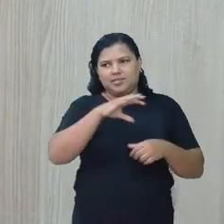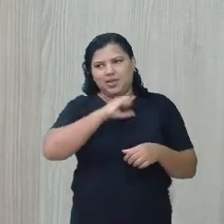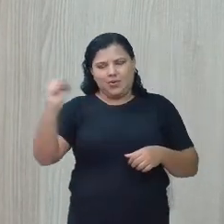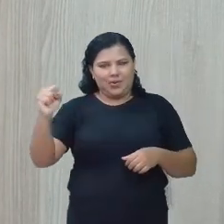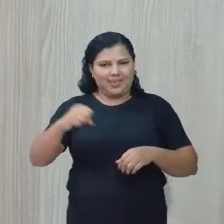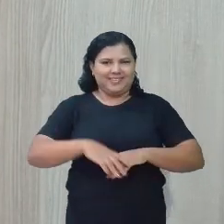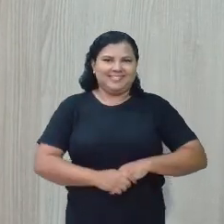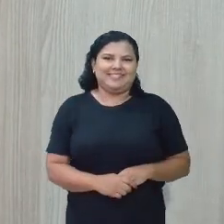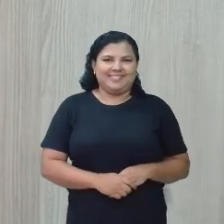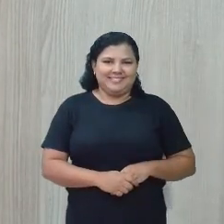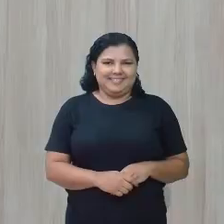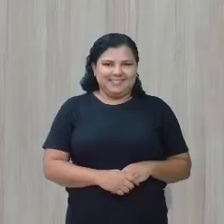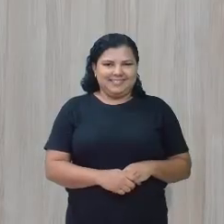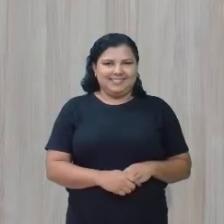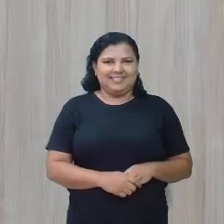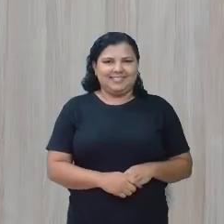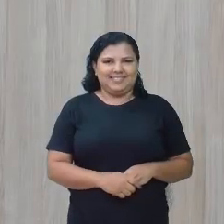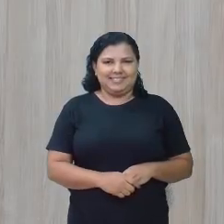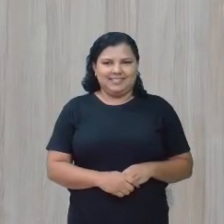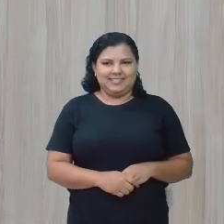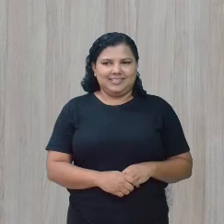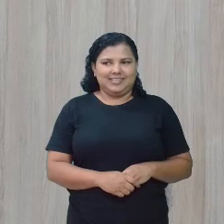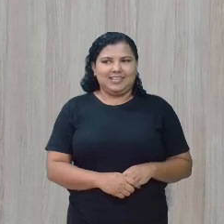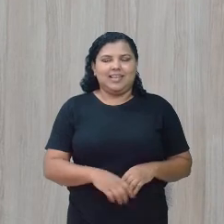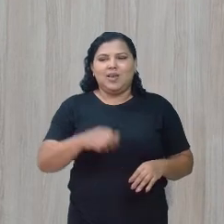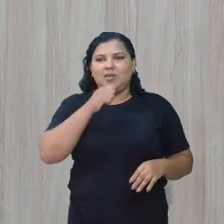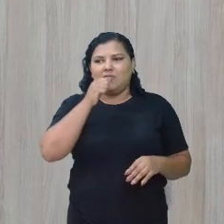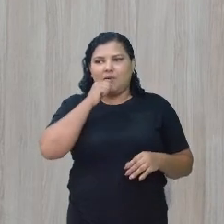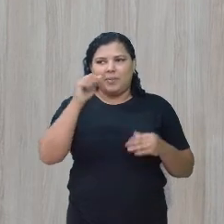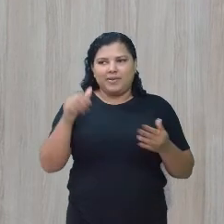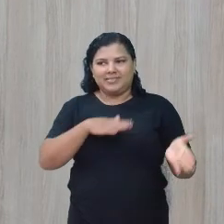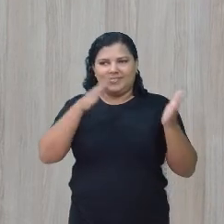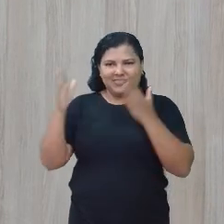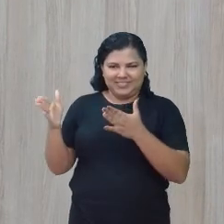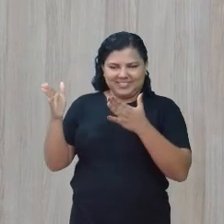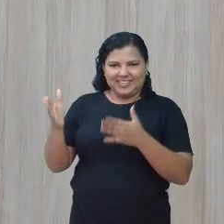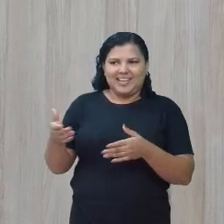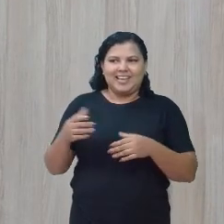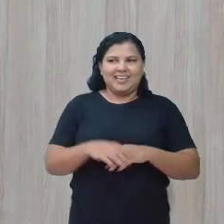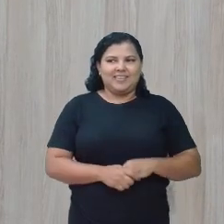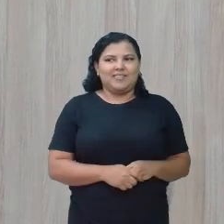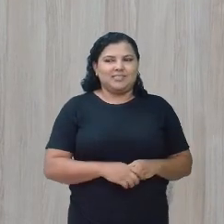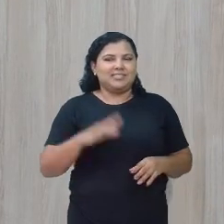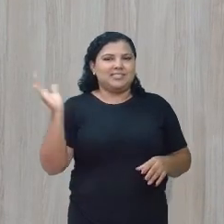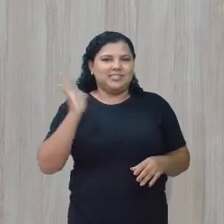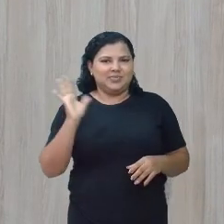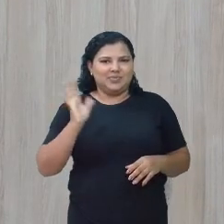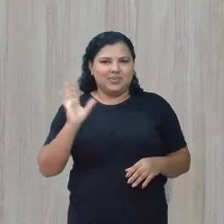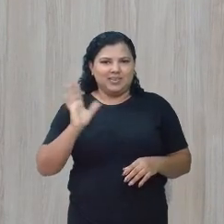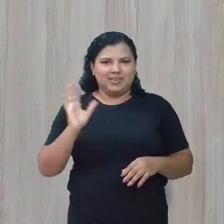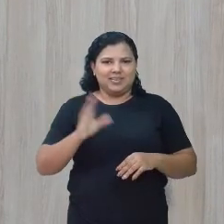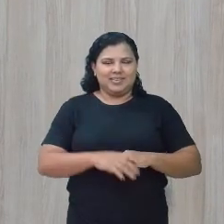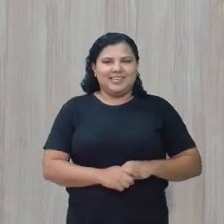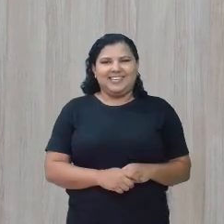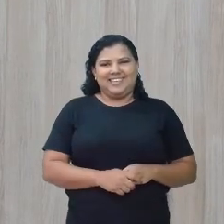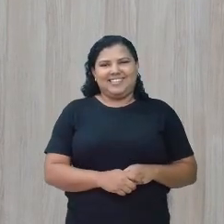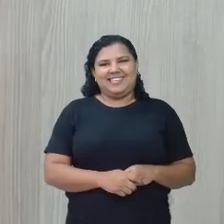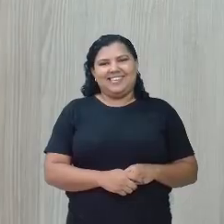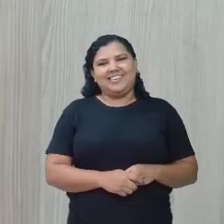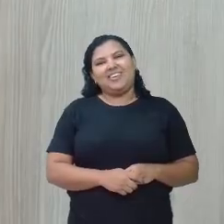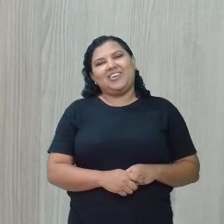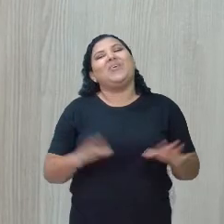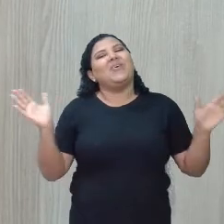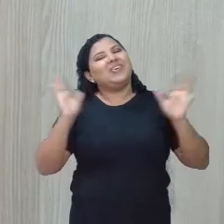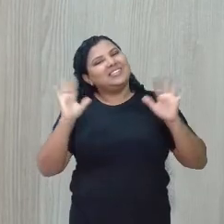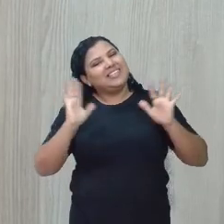daqui. Eu já vou passar a palavra para você de novo, para você se despedir do pessoal. Para eu dar tchau,